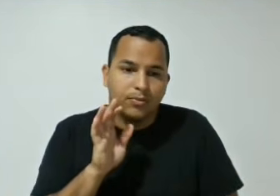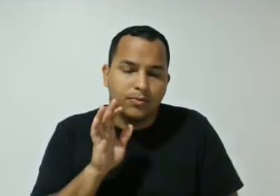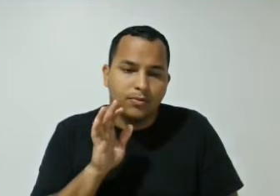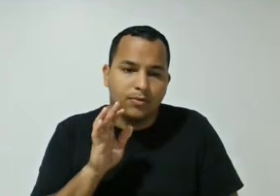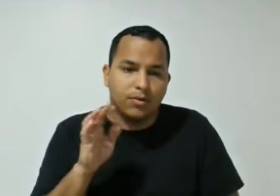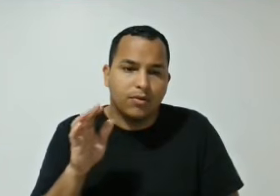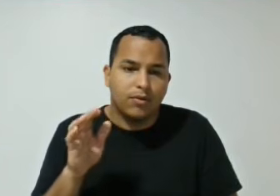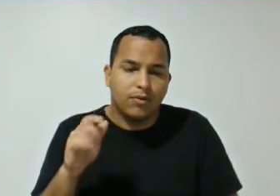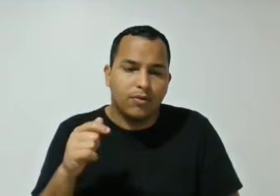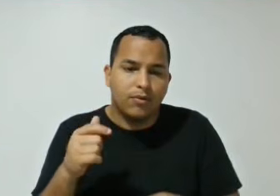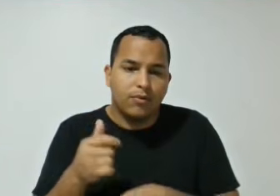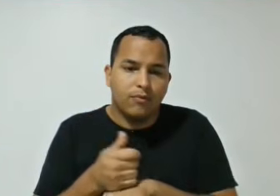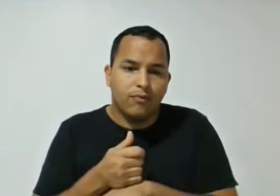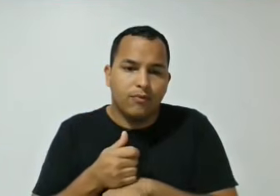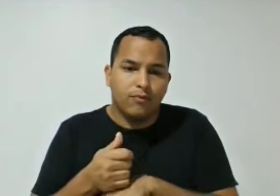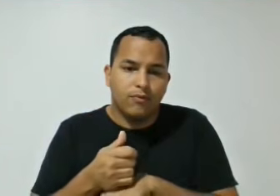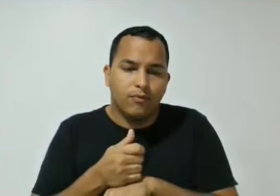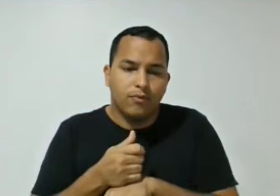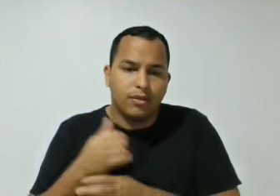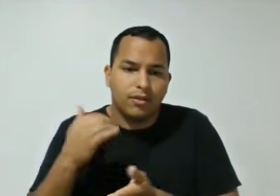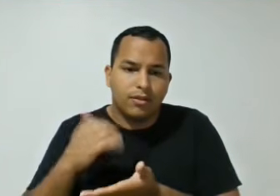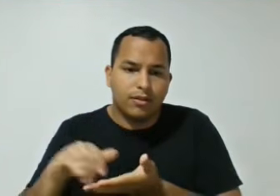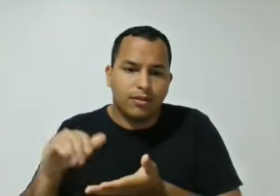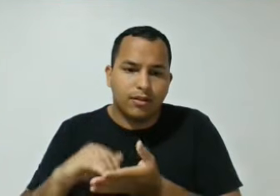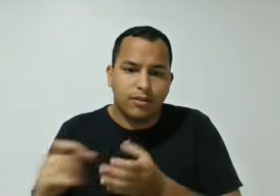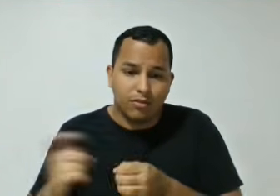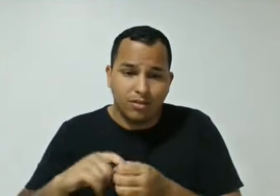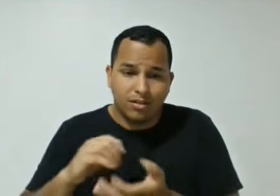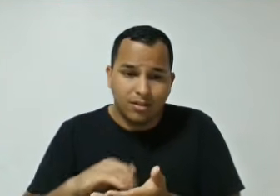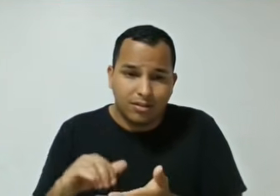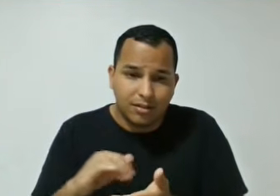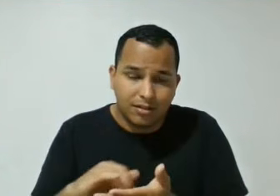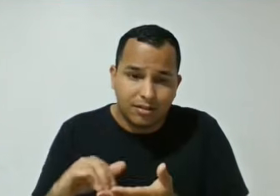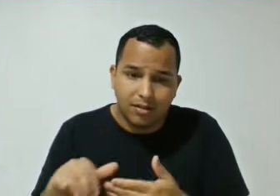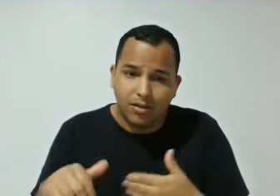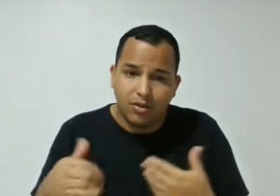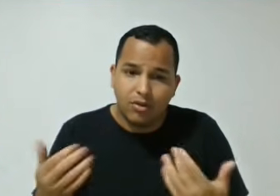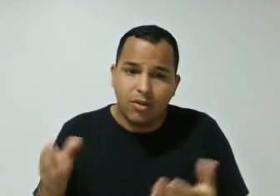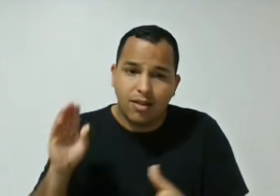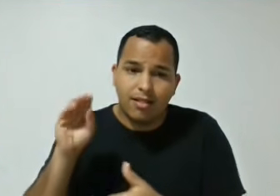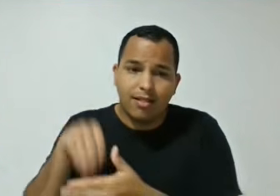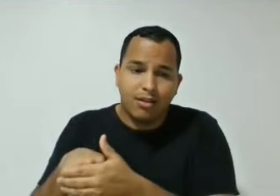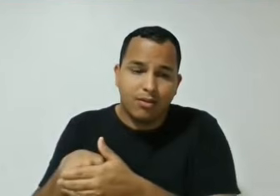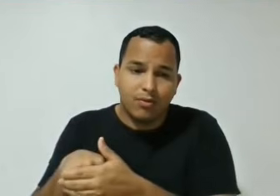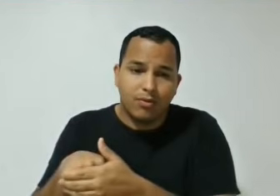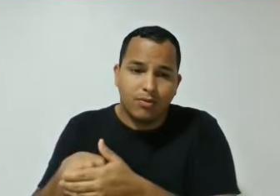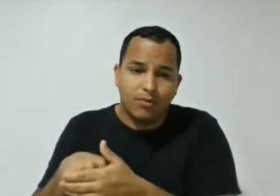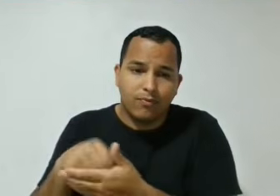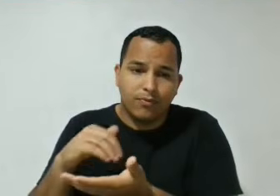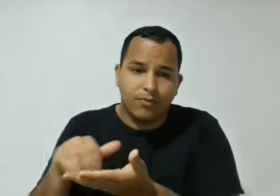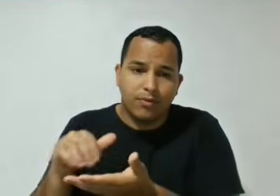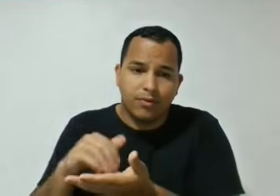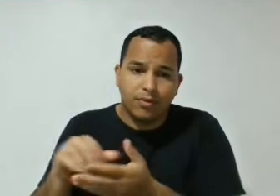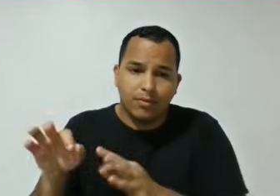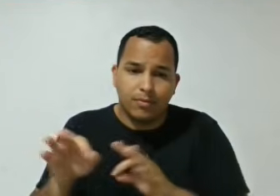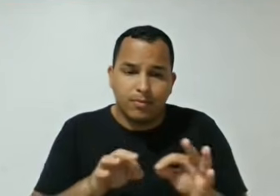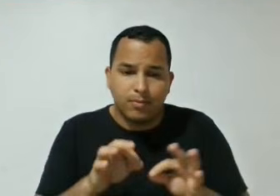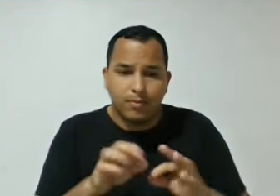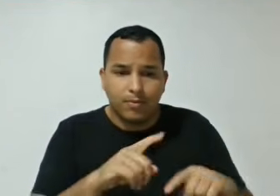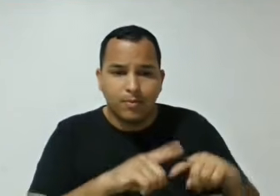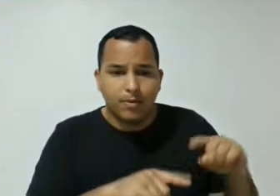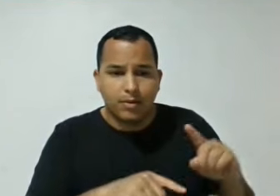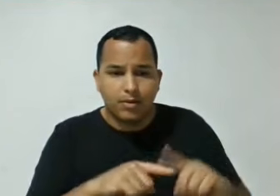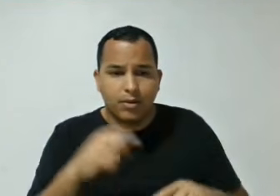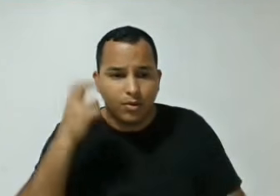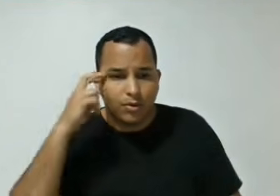gerente da secretaria, já que retomar a secretaria, alguém dentro da gerência para trabalhar com os equipamentos culturais locais pela